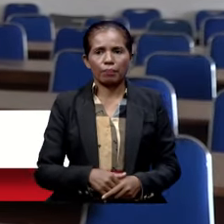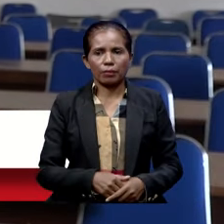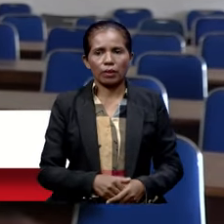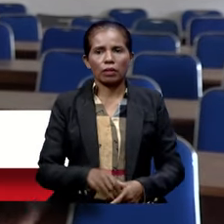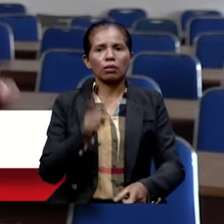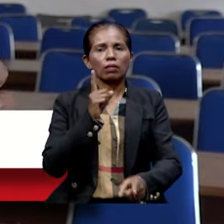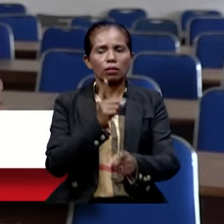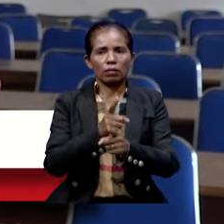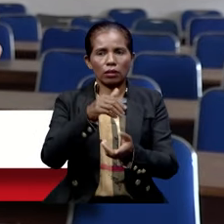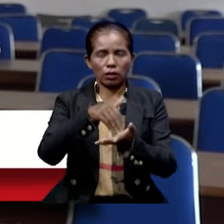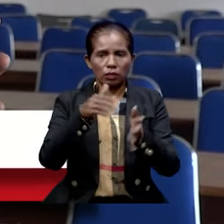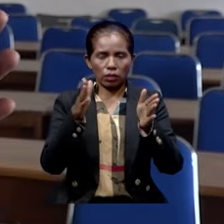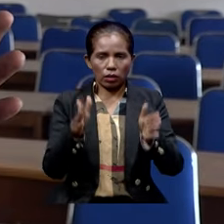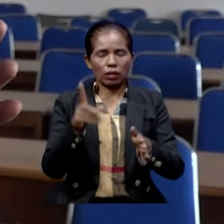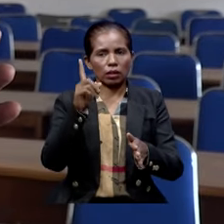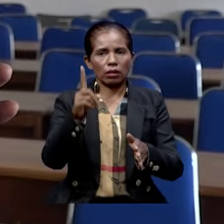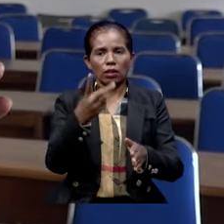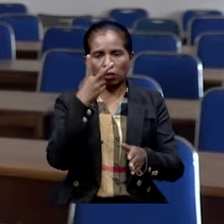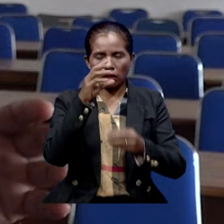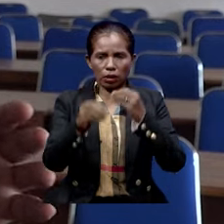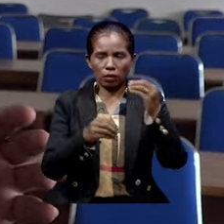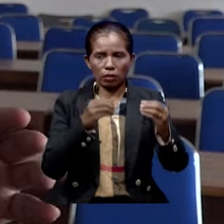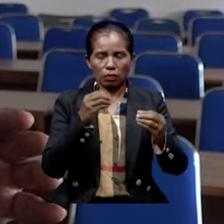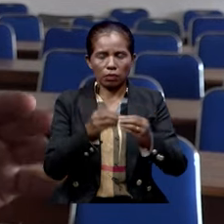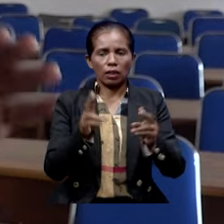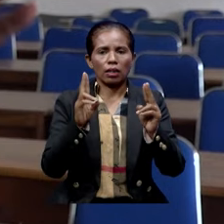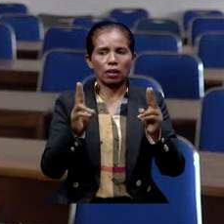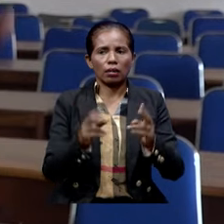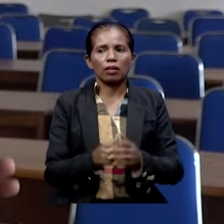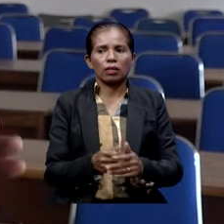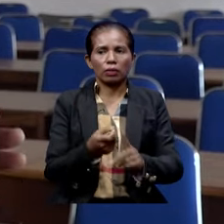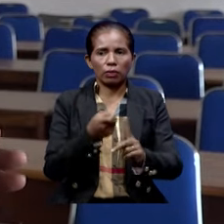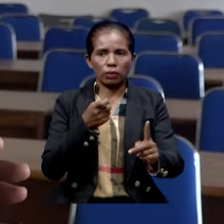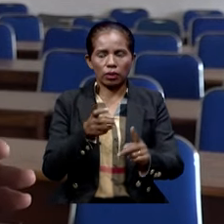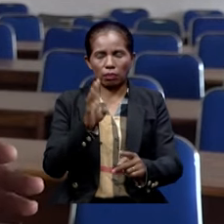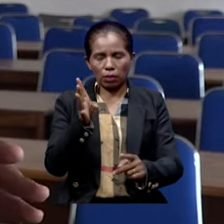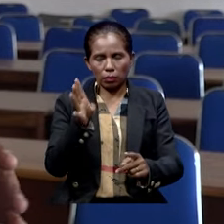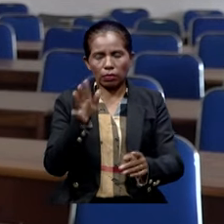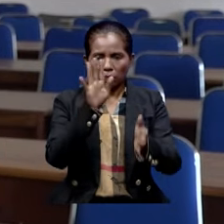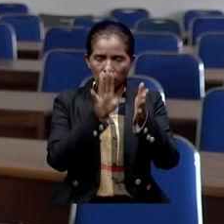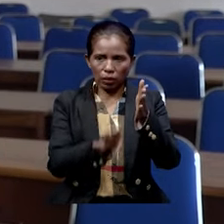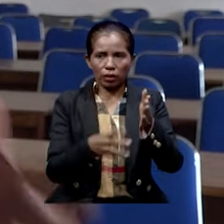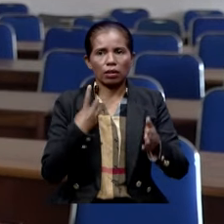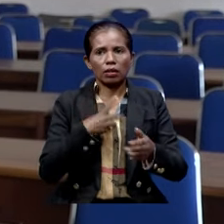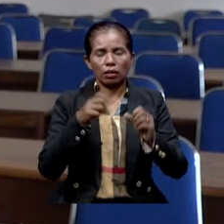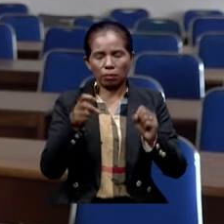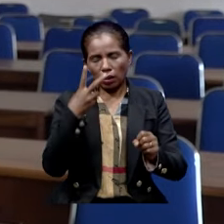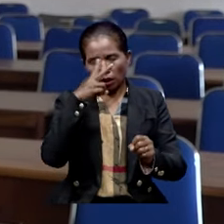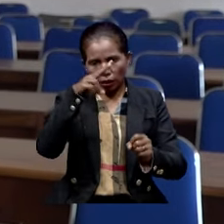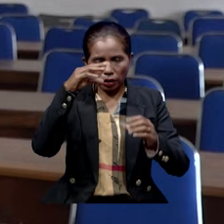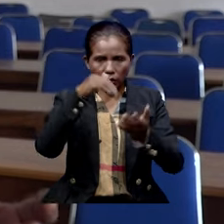Lolos, né, e a estudante, ir na mesma que já tu controla máximo, liu, nem Husi 40, tu me crai. A tu nem também controla dia que